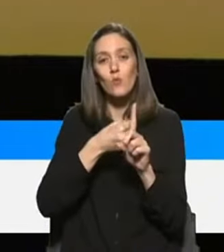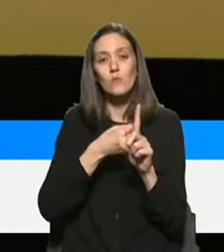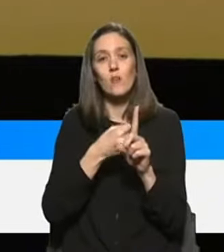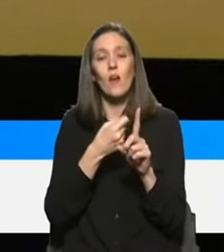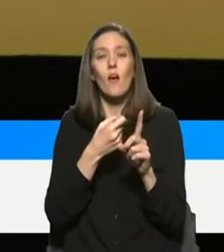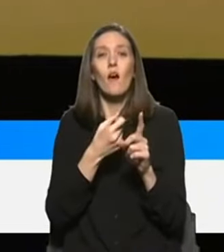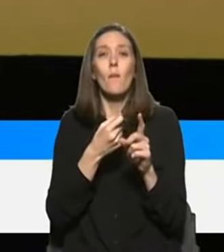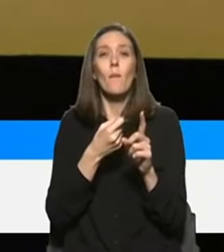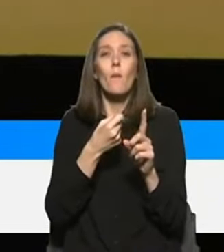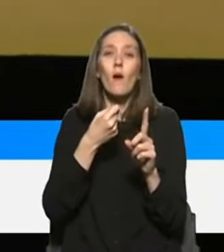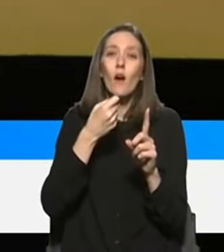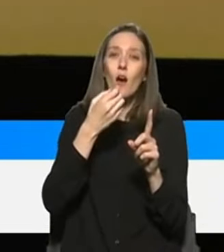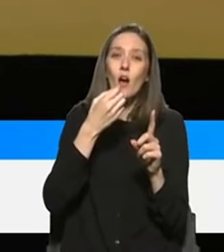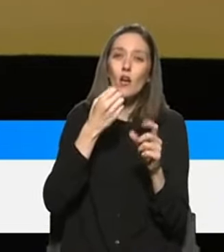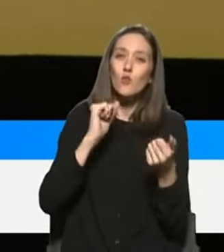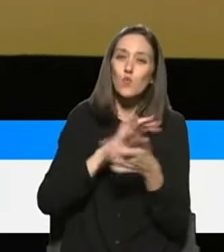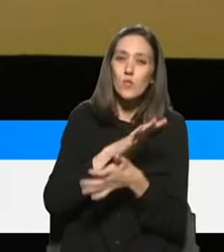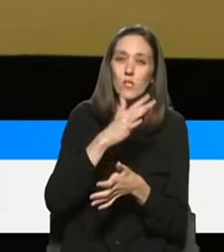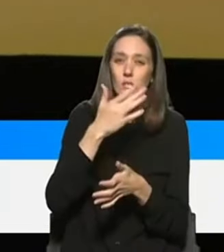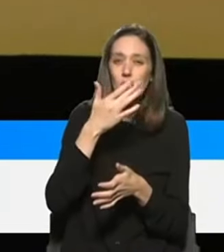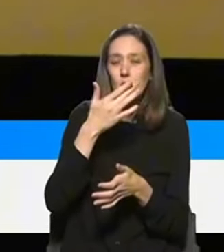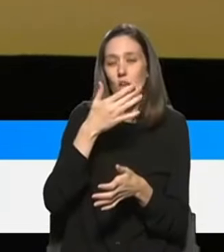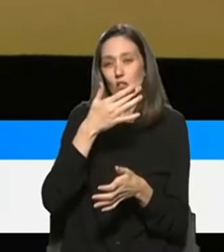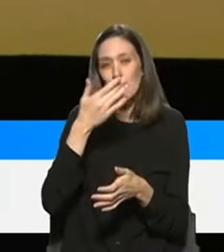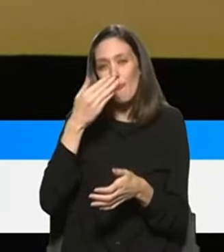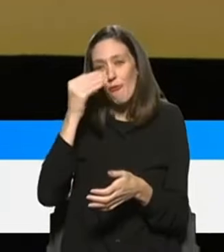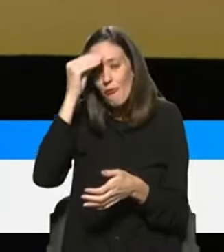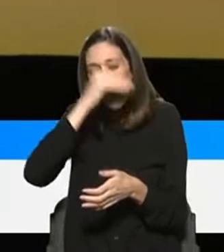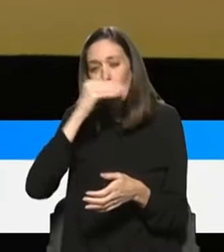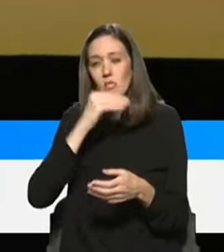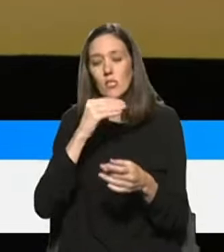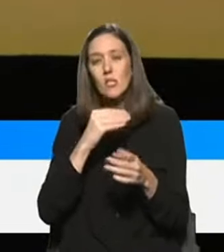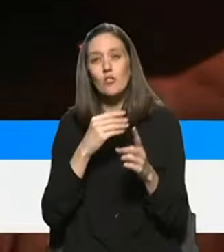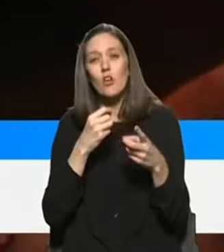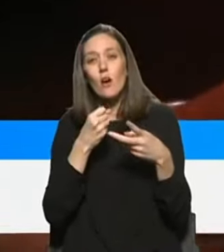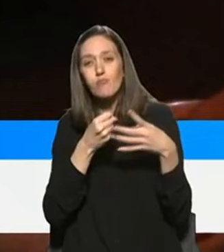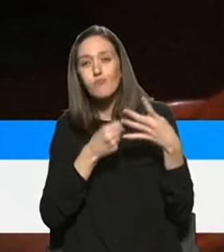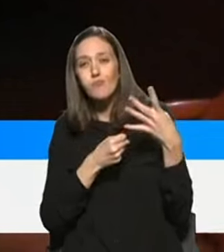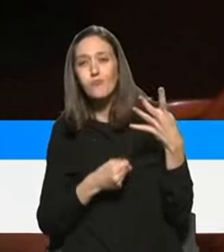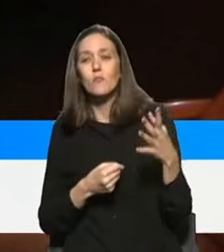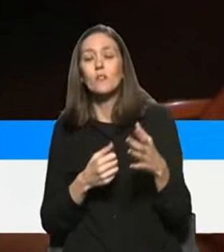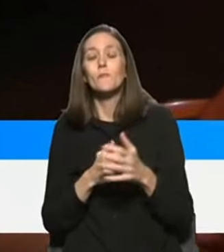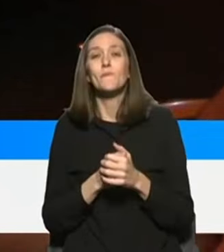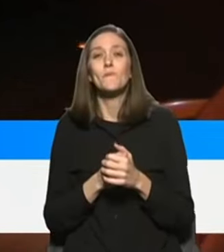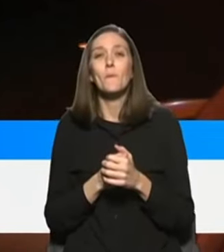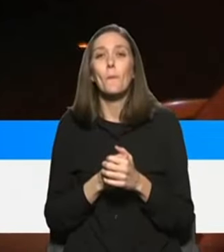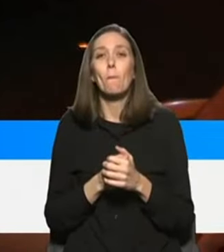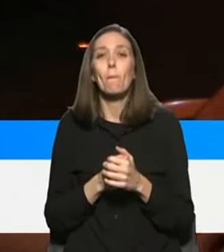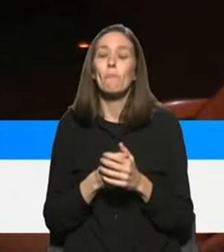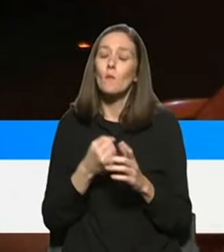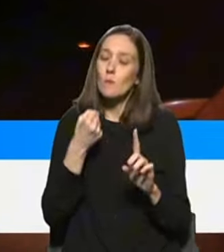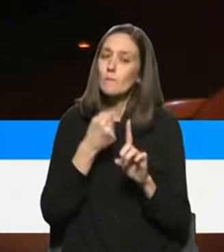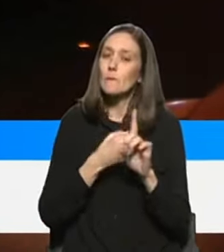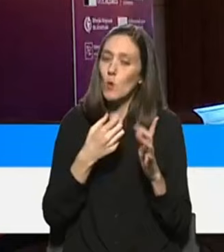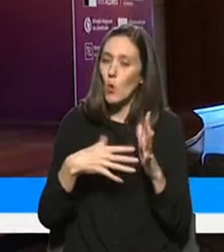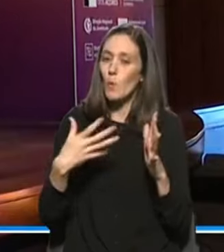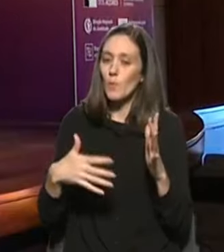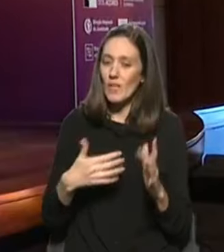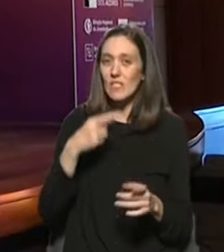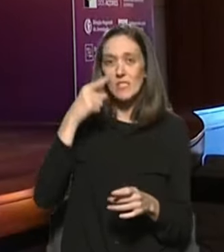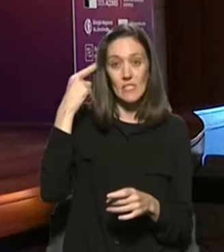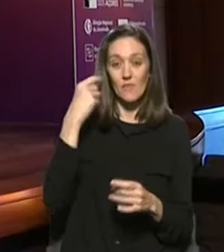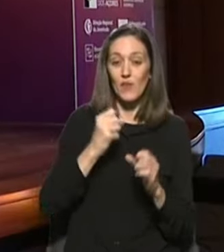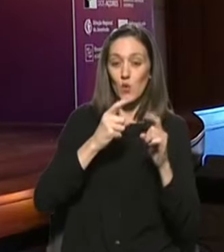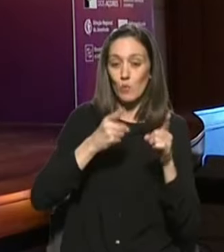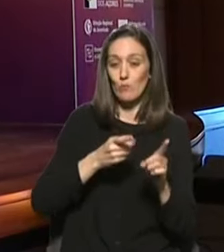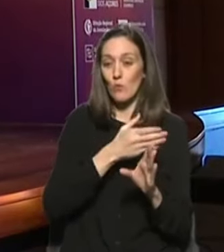notícias falsas, a manipulação e o populismo, em prol da democracia. Uma missão complexa que começou esta quinta-feira